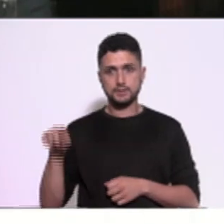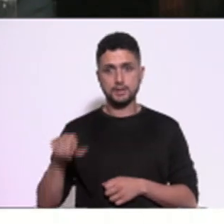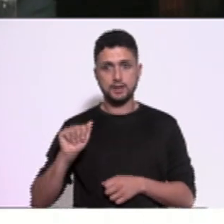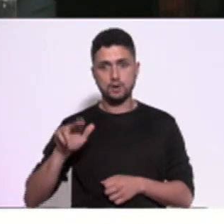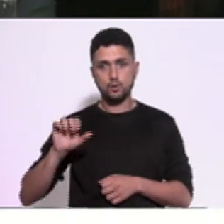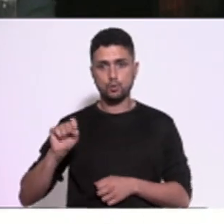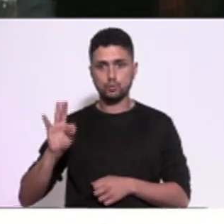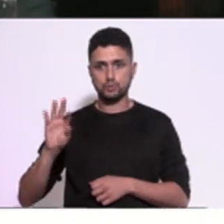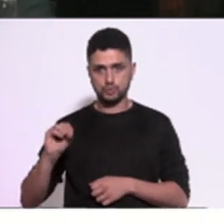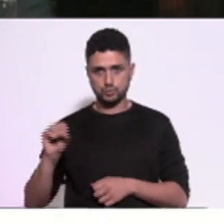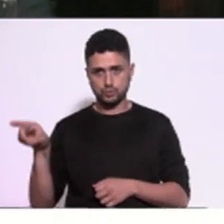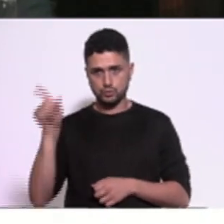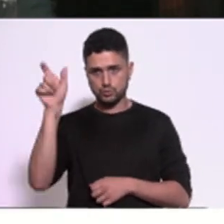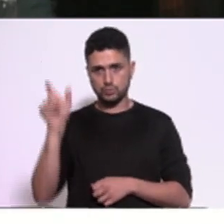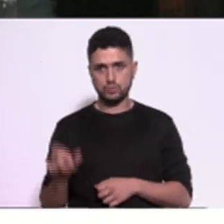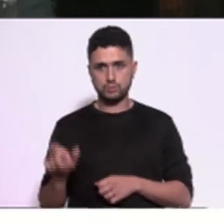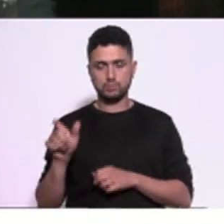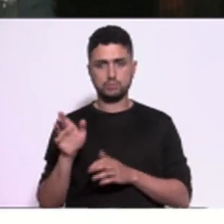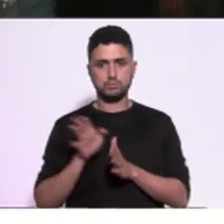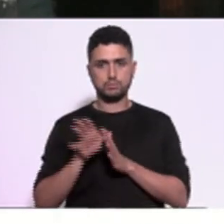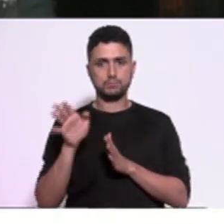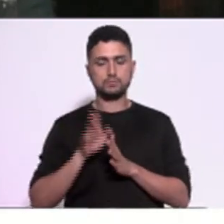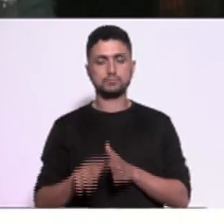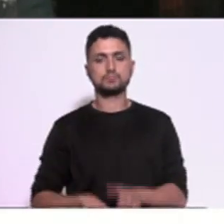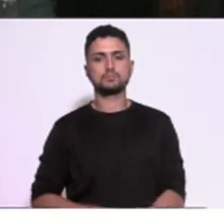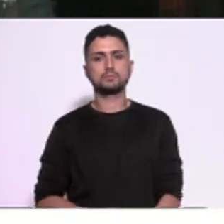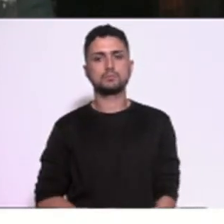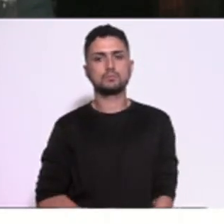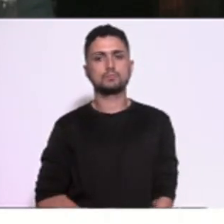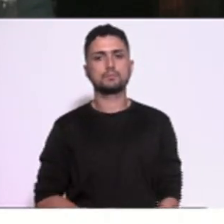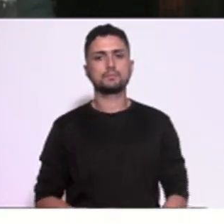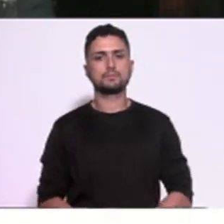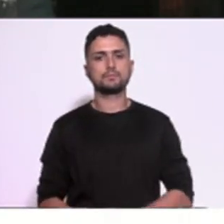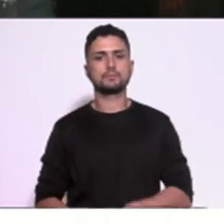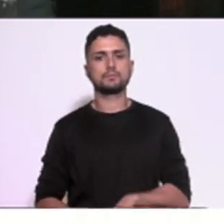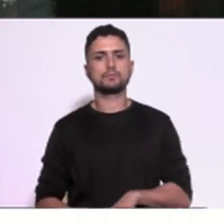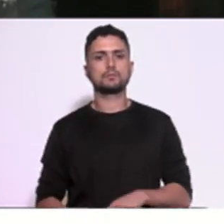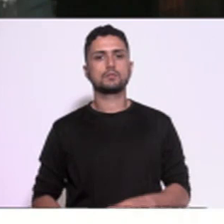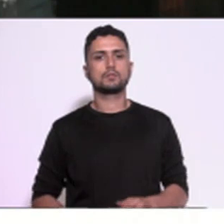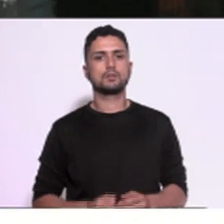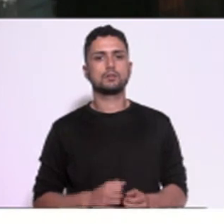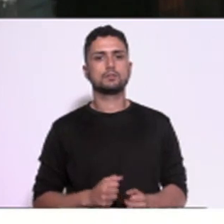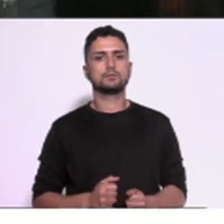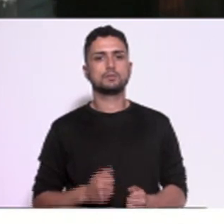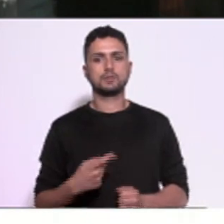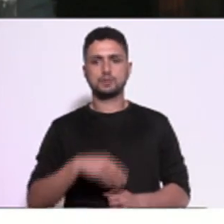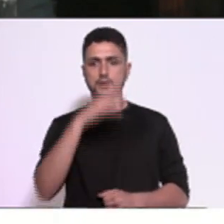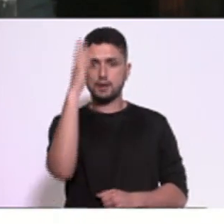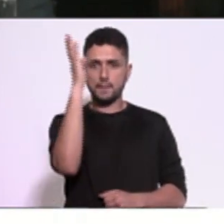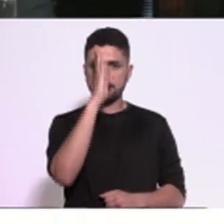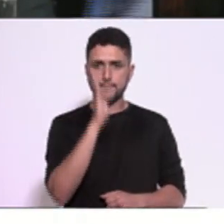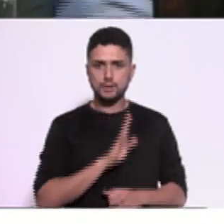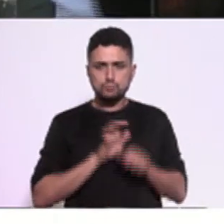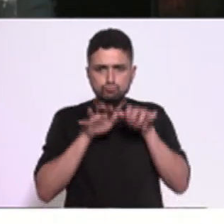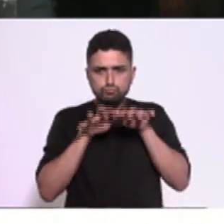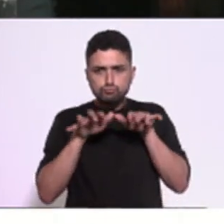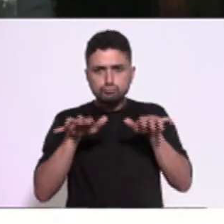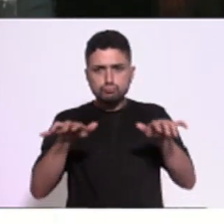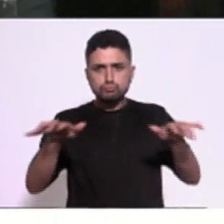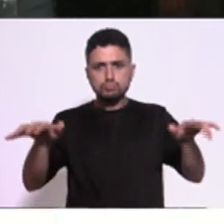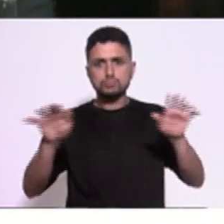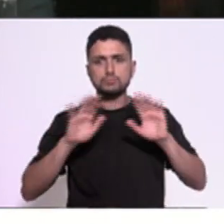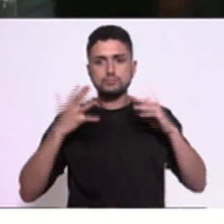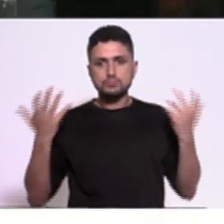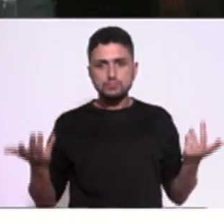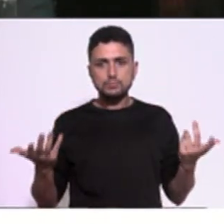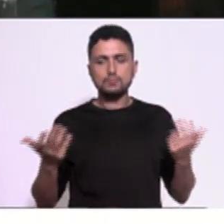Comte, mas que aqui no Brasil teve fortes ramificações e lutas